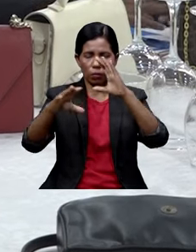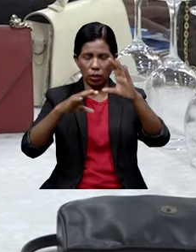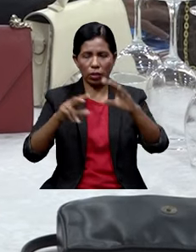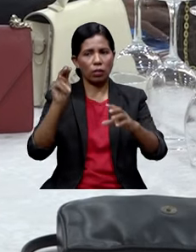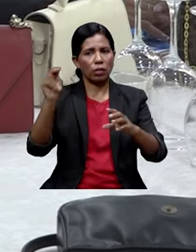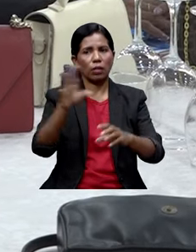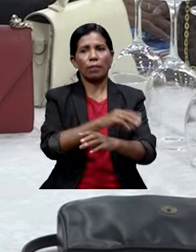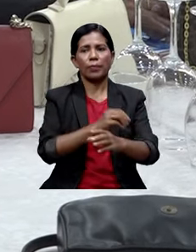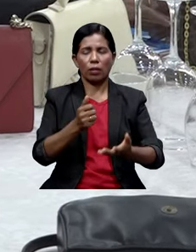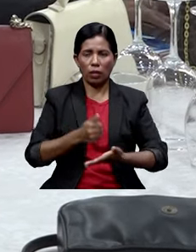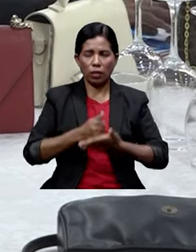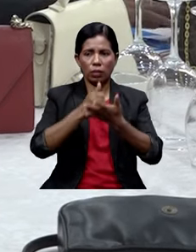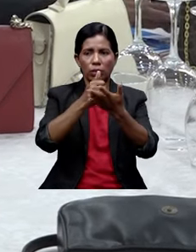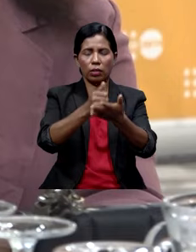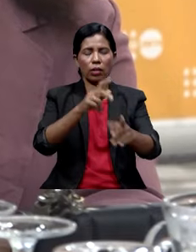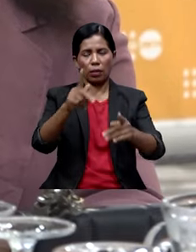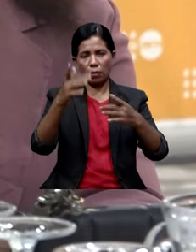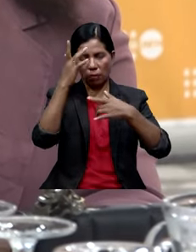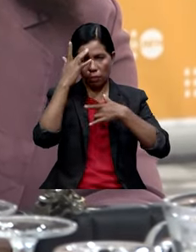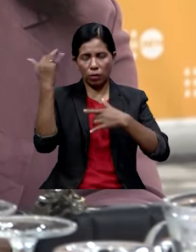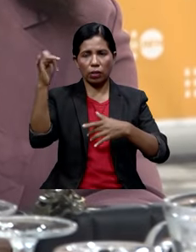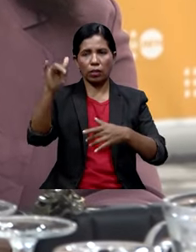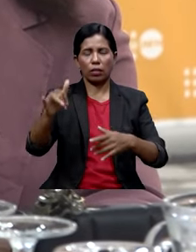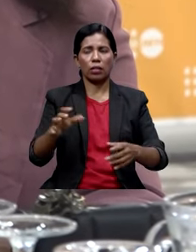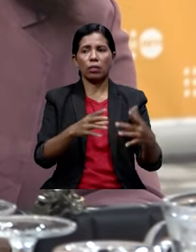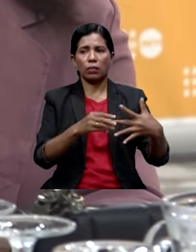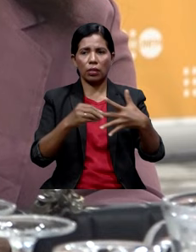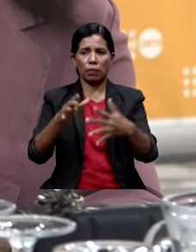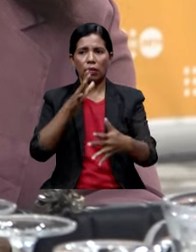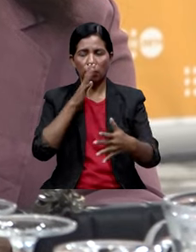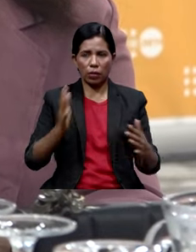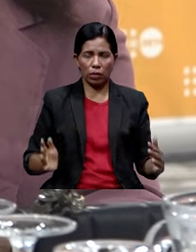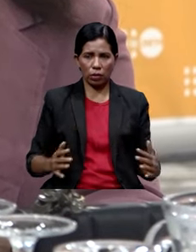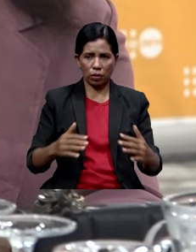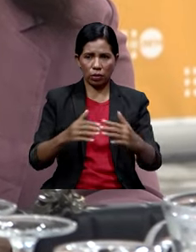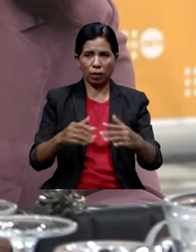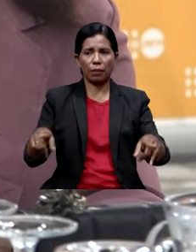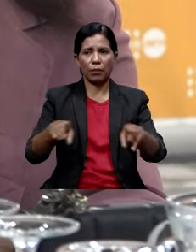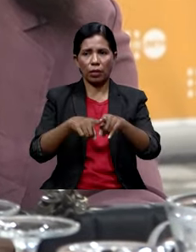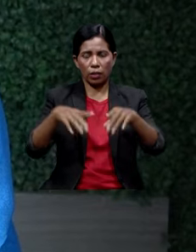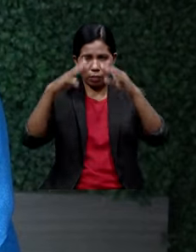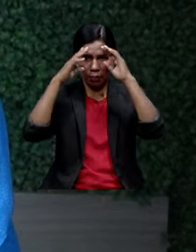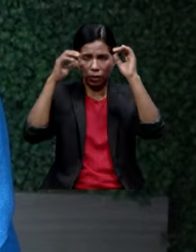mos ética atendimento ba paciente Liu Liu inangisin rua sira. Anesan presidente da Associação